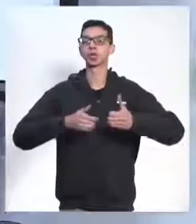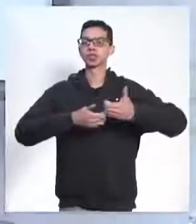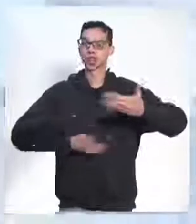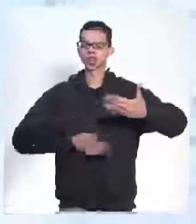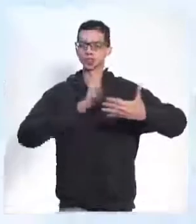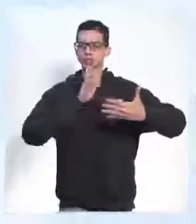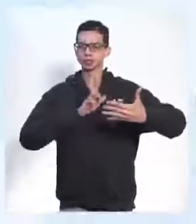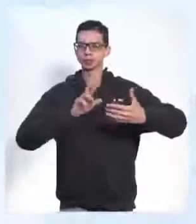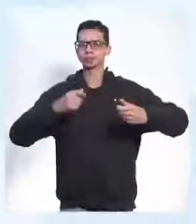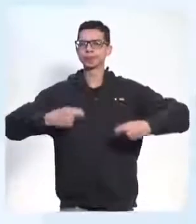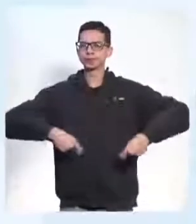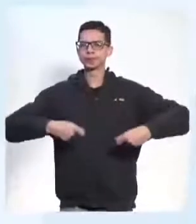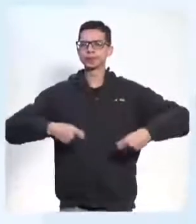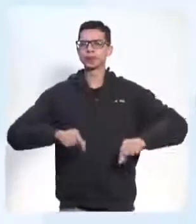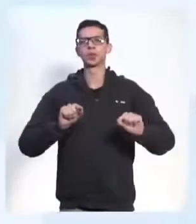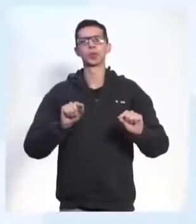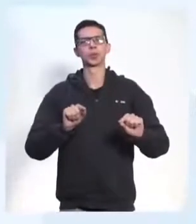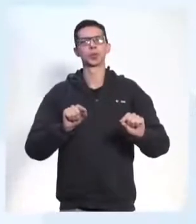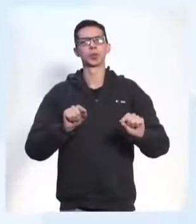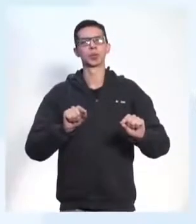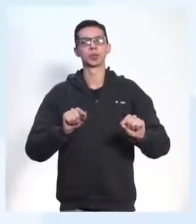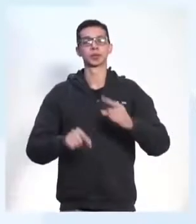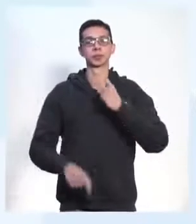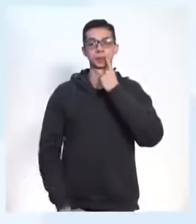né? Entre